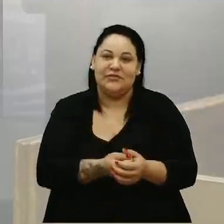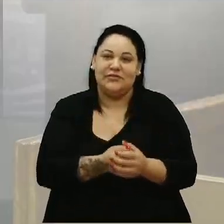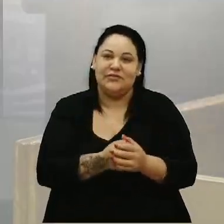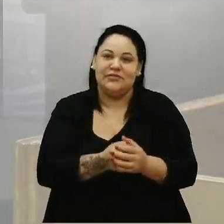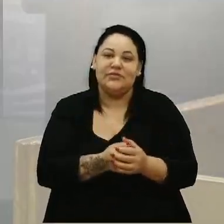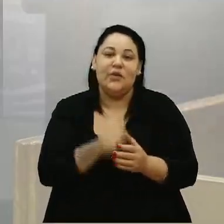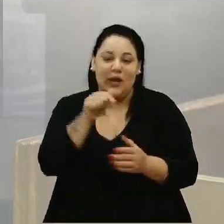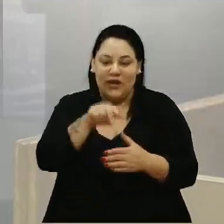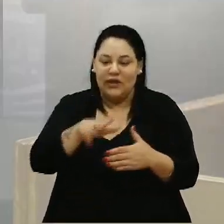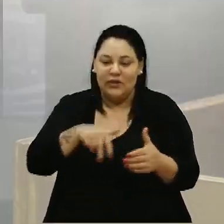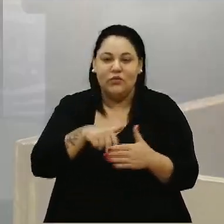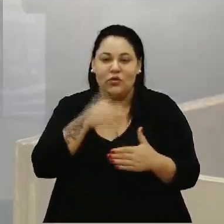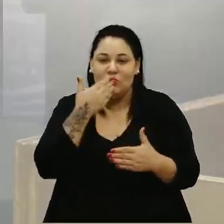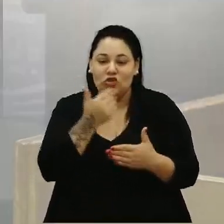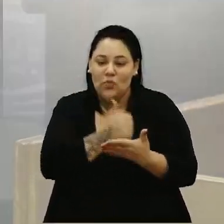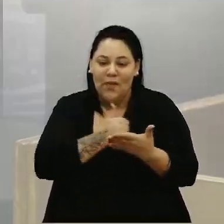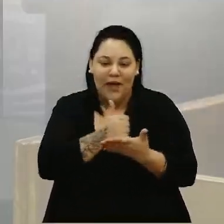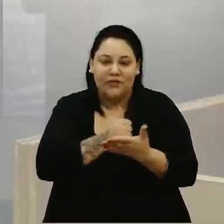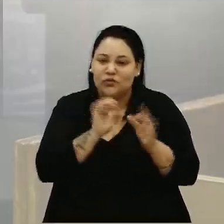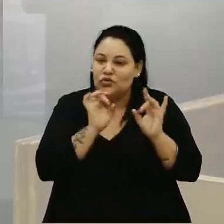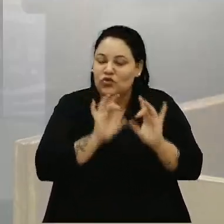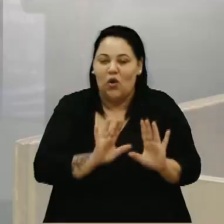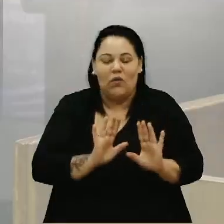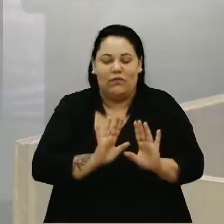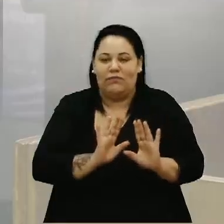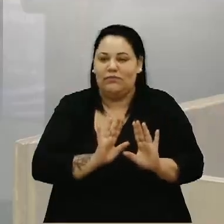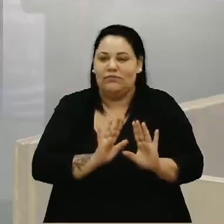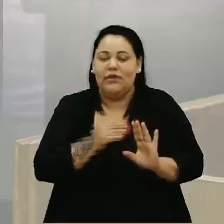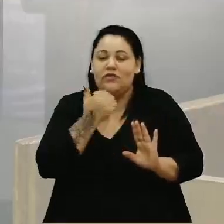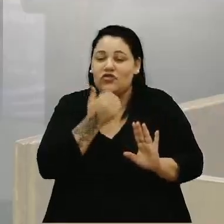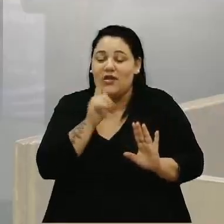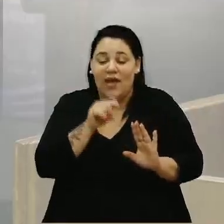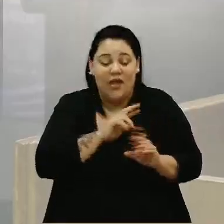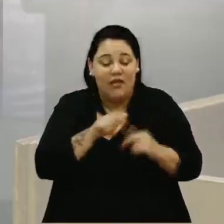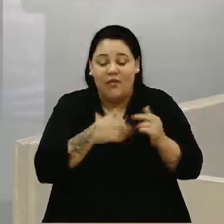arroz, nada mais que isso. Troque as lâmpadas, é questão